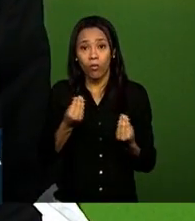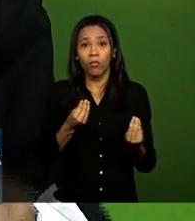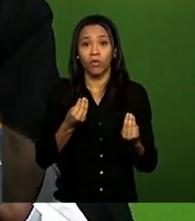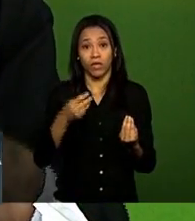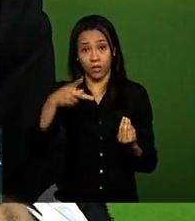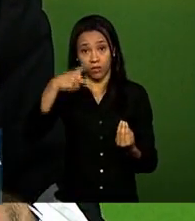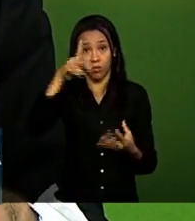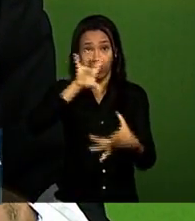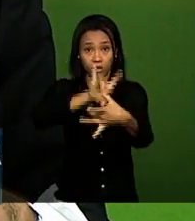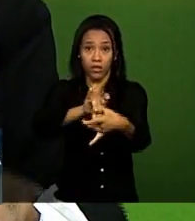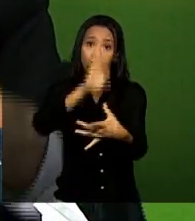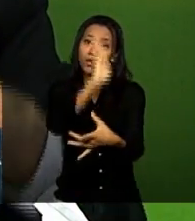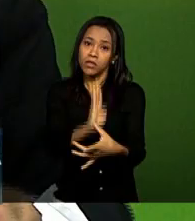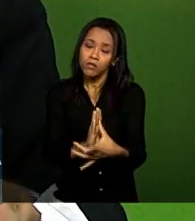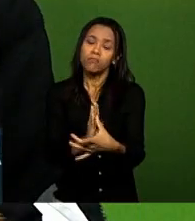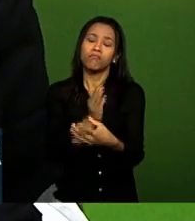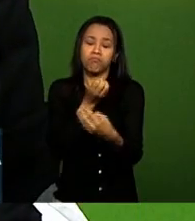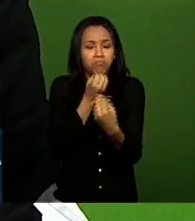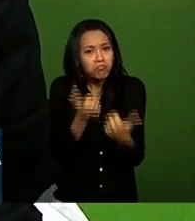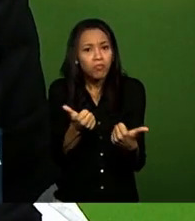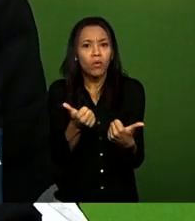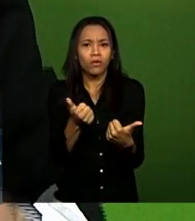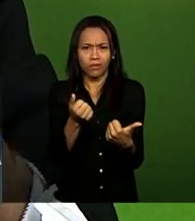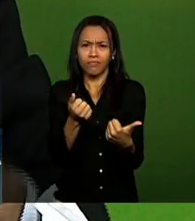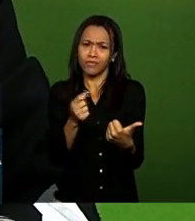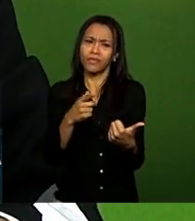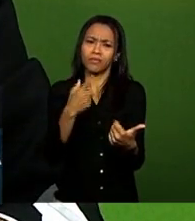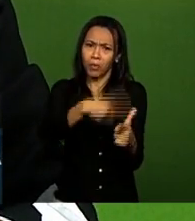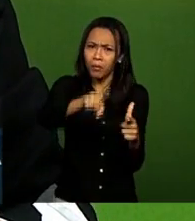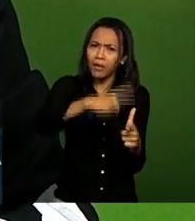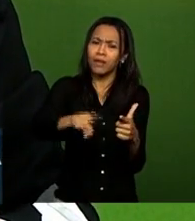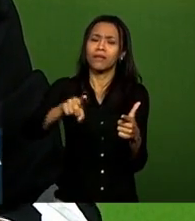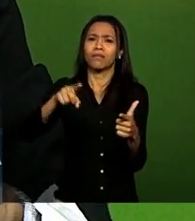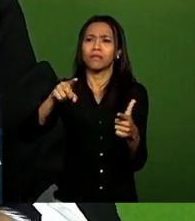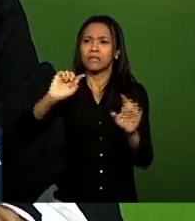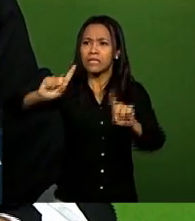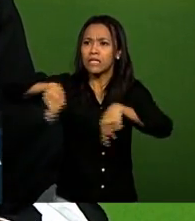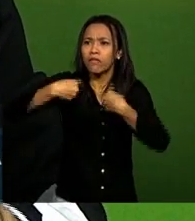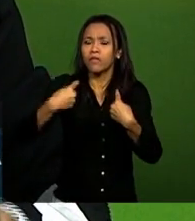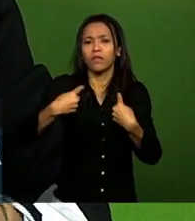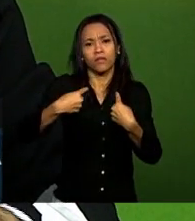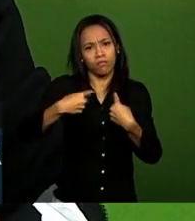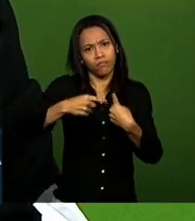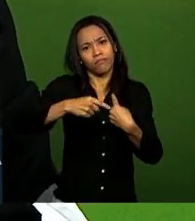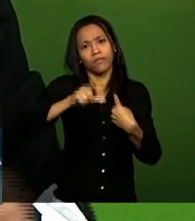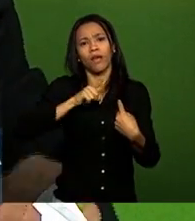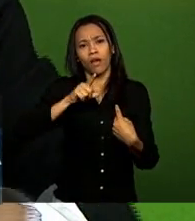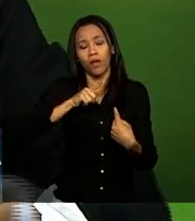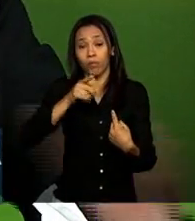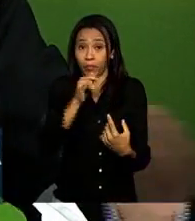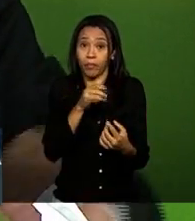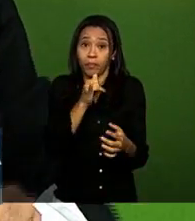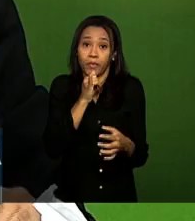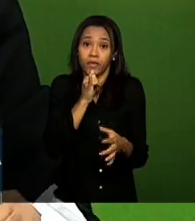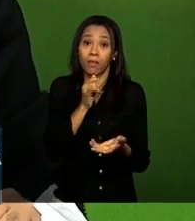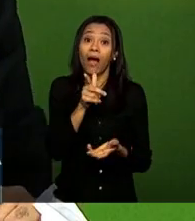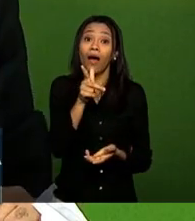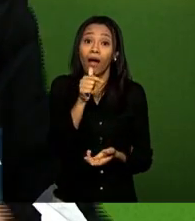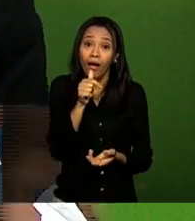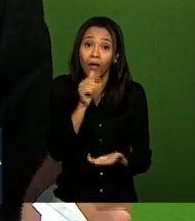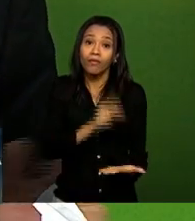positivo temos desafios temos desafios grandiosos água hoje é Um Desafio importante por conta da